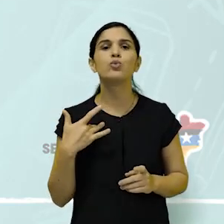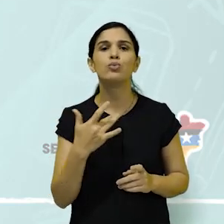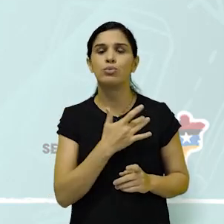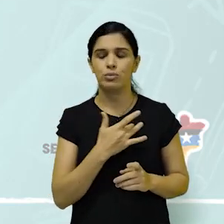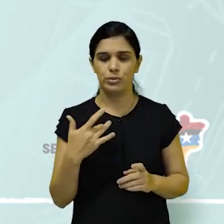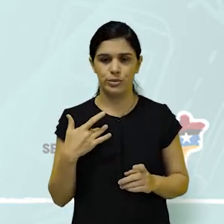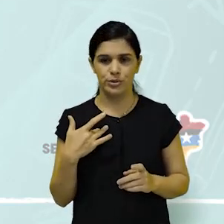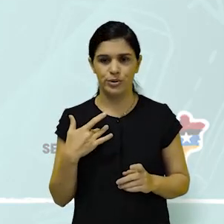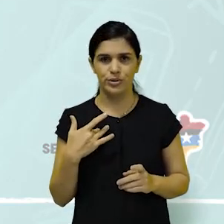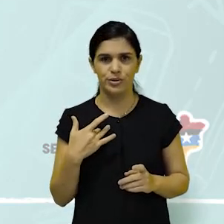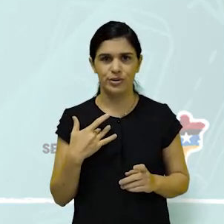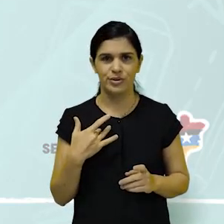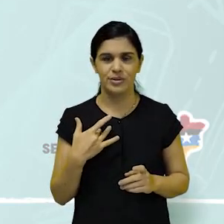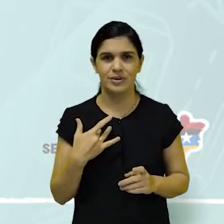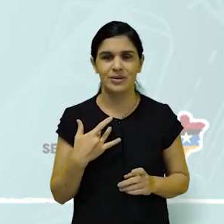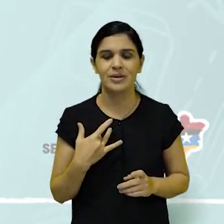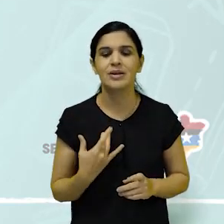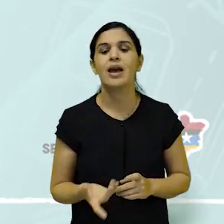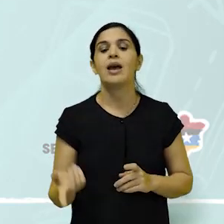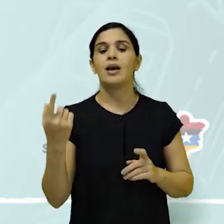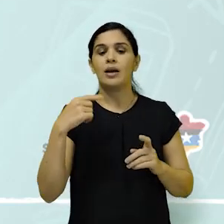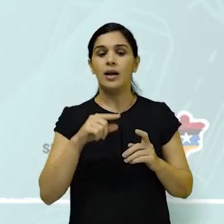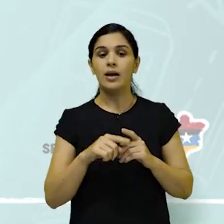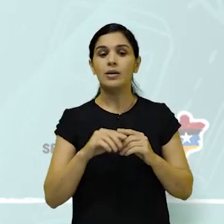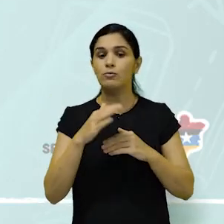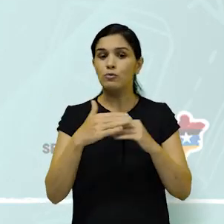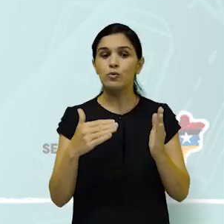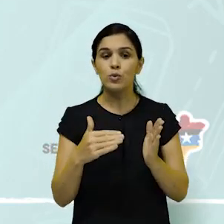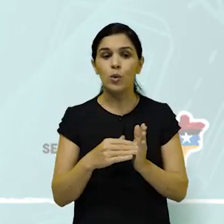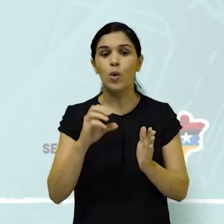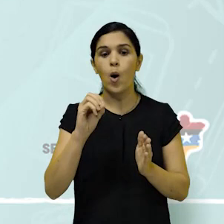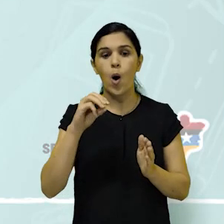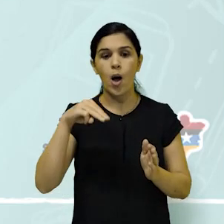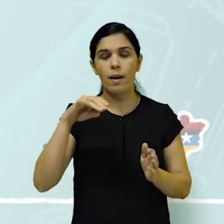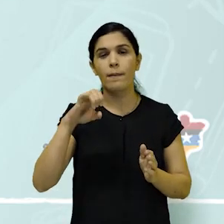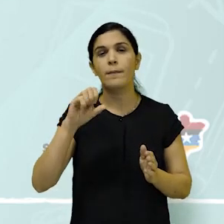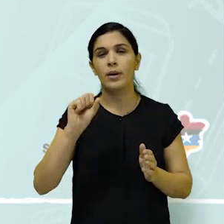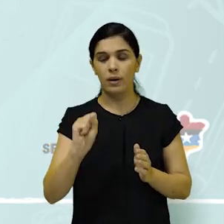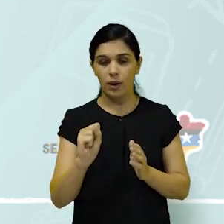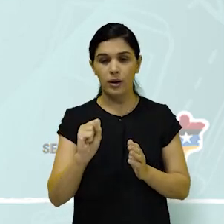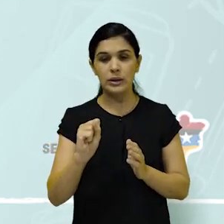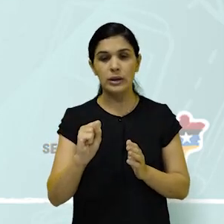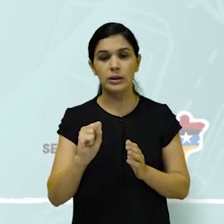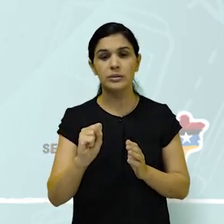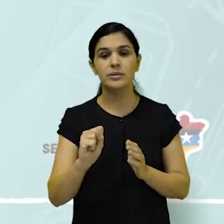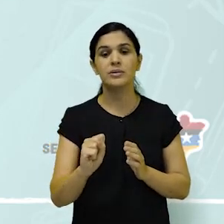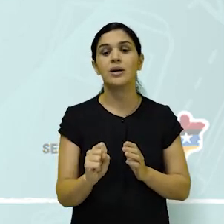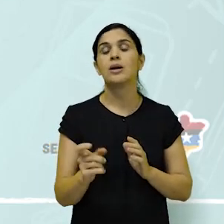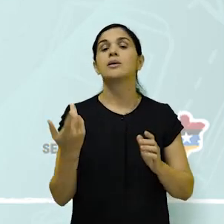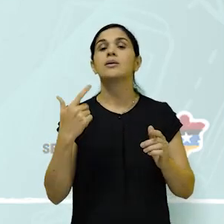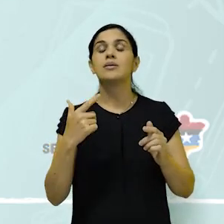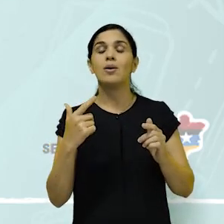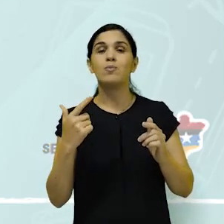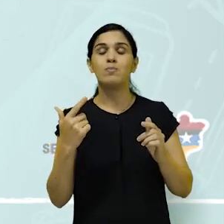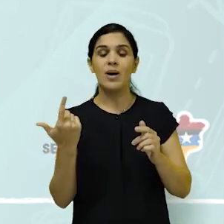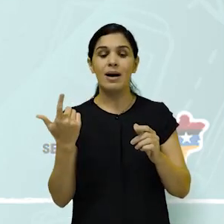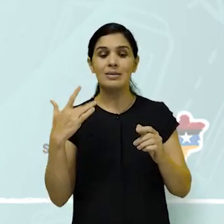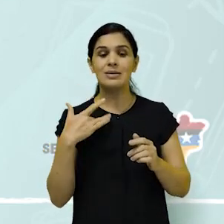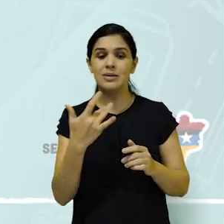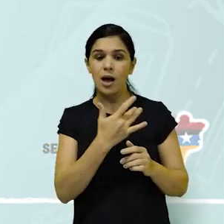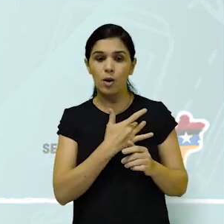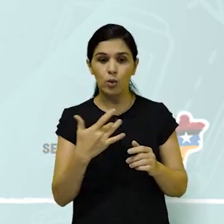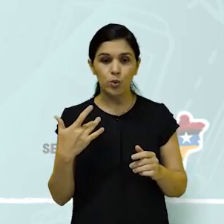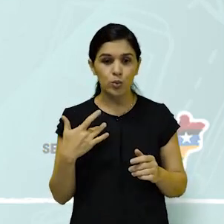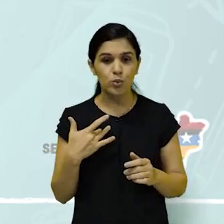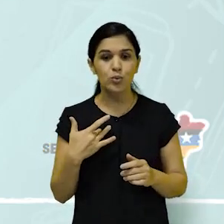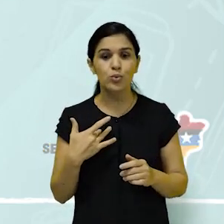de completo bem-estar físico, mental e social, e não apenas a mera ausência de doenças ou enfermidades.